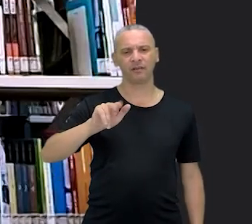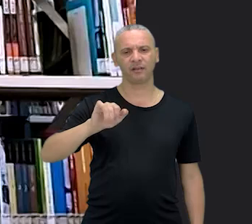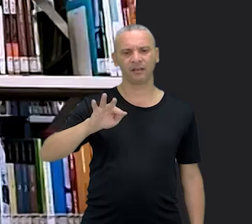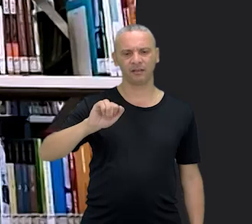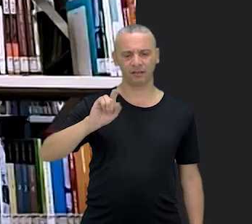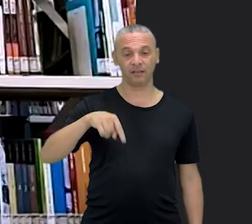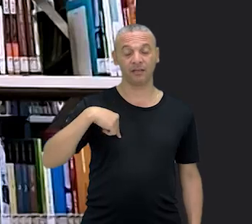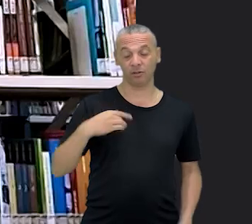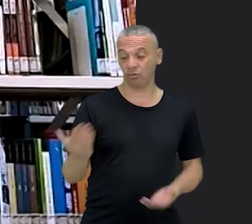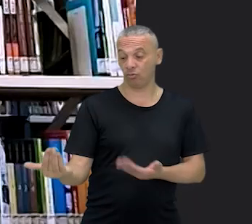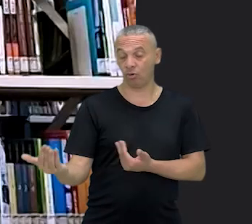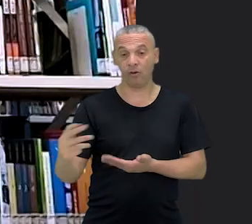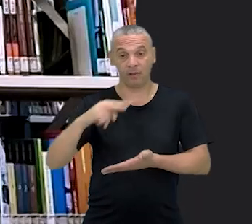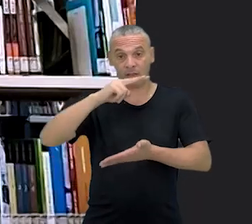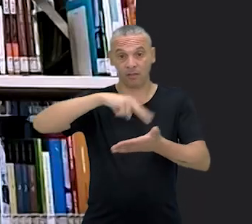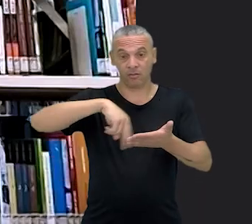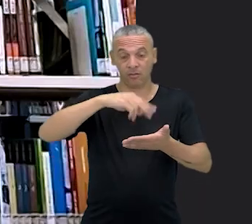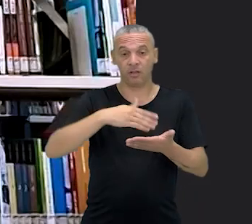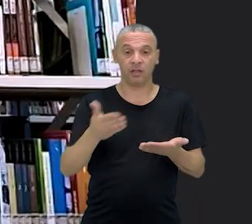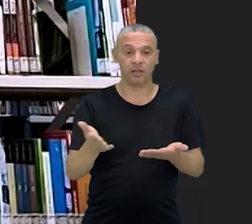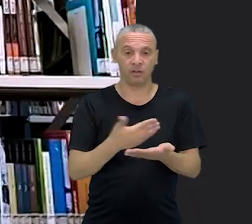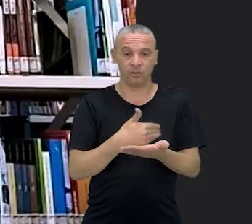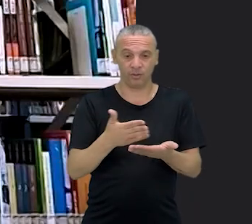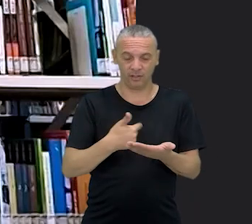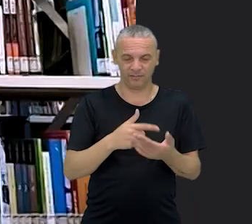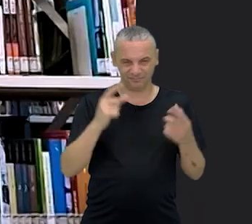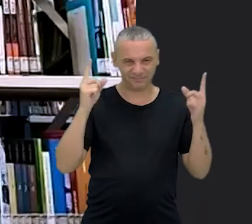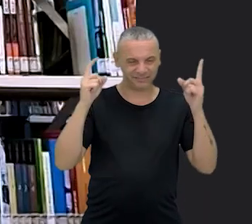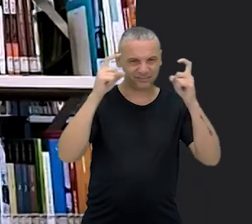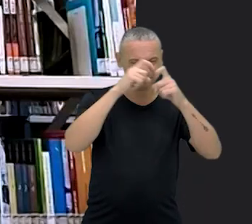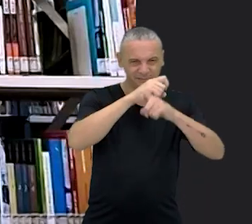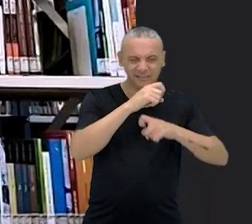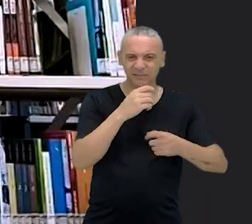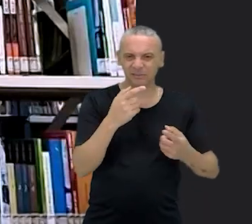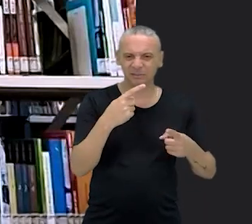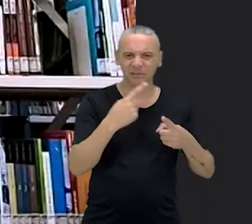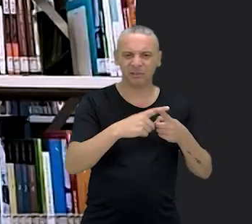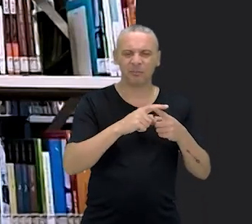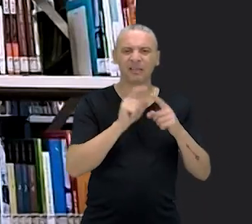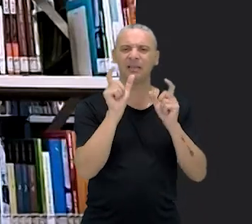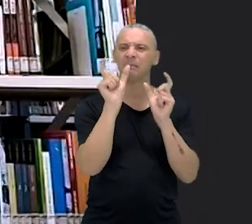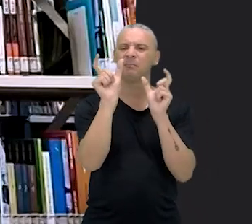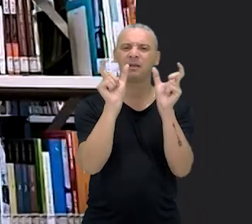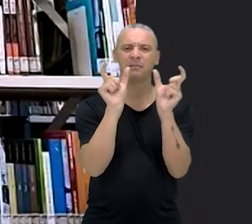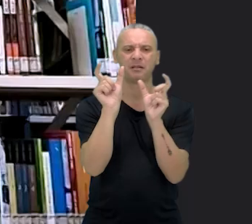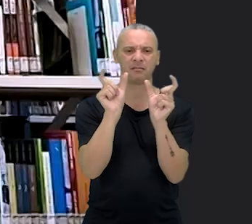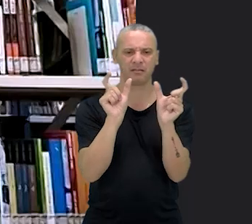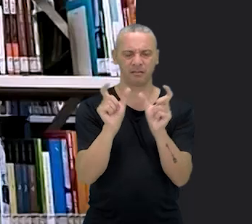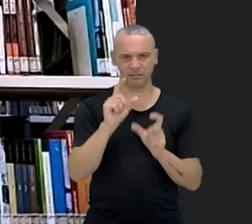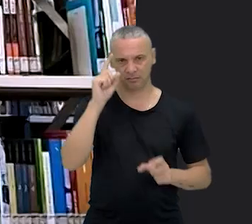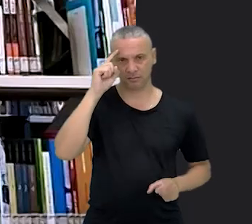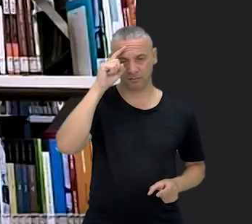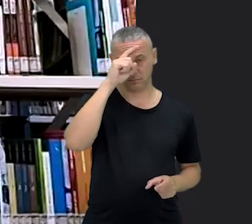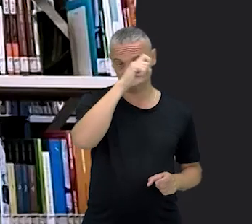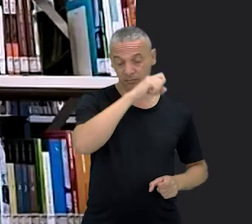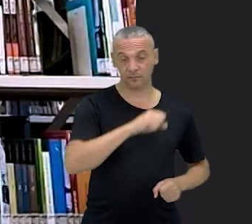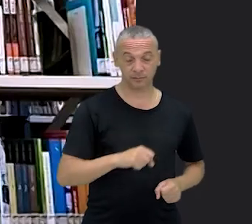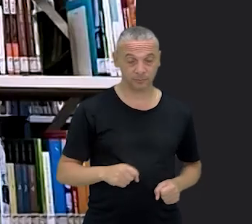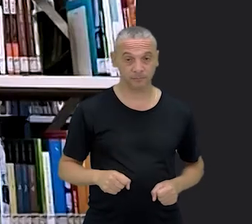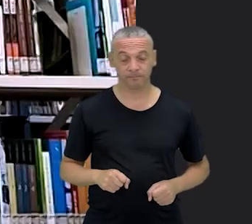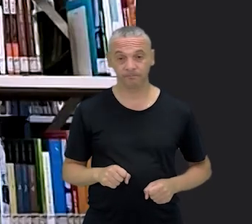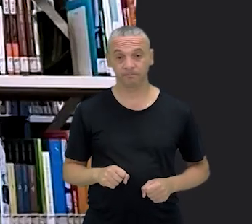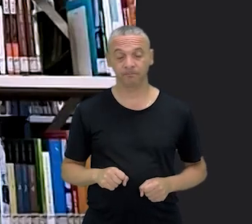na adolescência. Foi muito difícil por conta do vocabulário, principalmente.